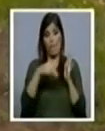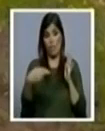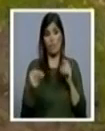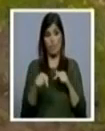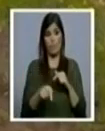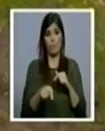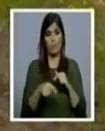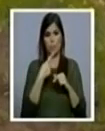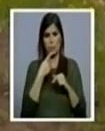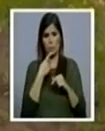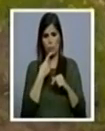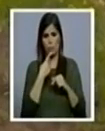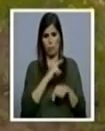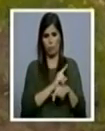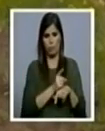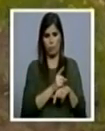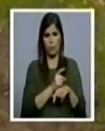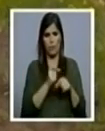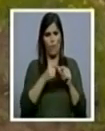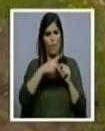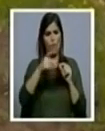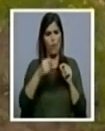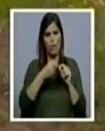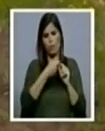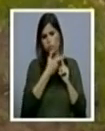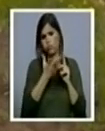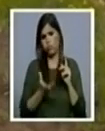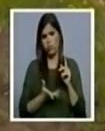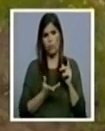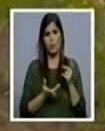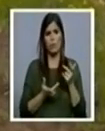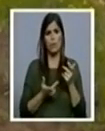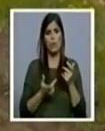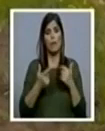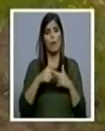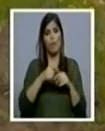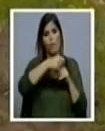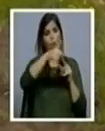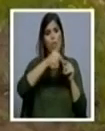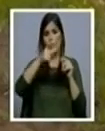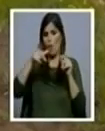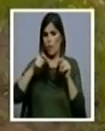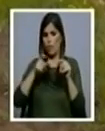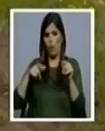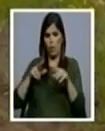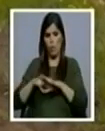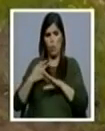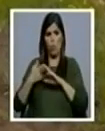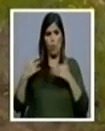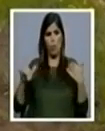alfaces foi claro o aumento do número de folhas, mas muito mais claro o aumento da área foliar